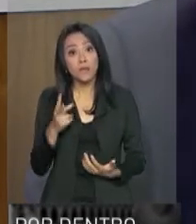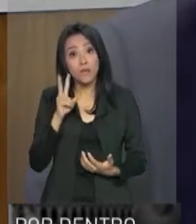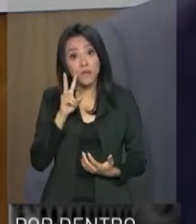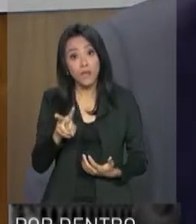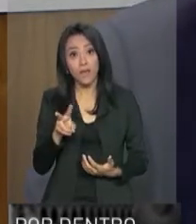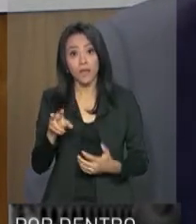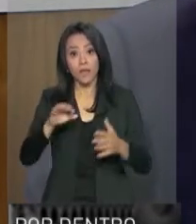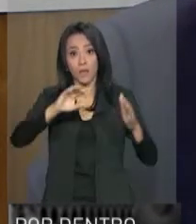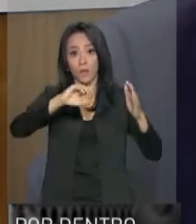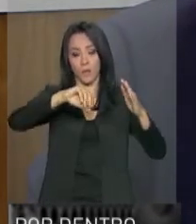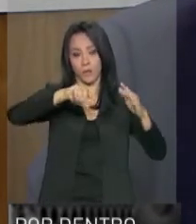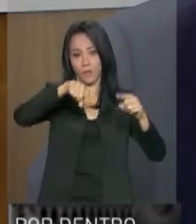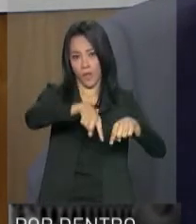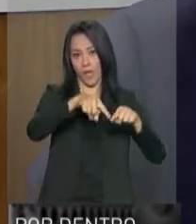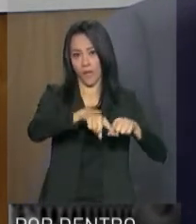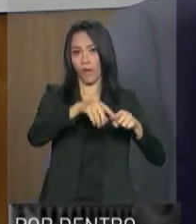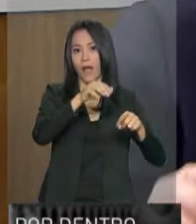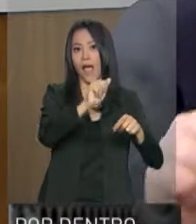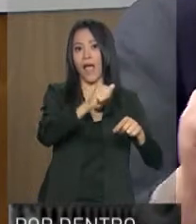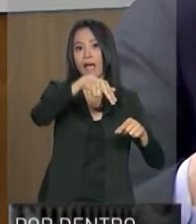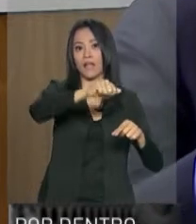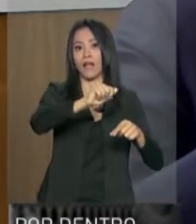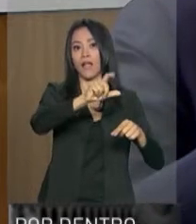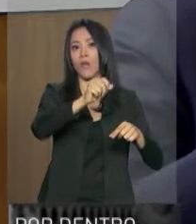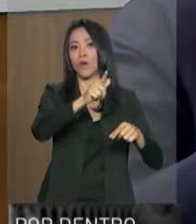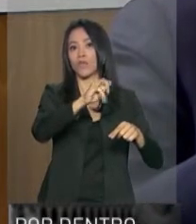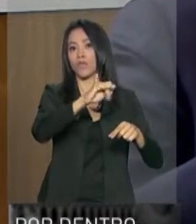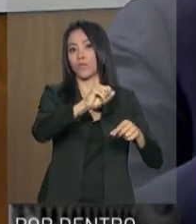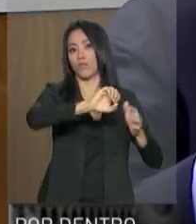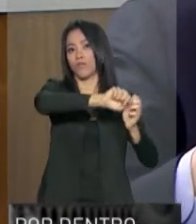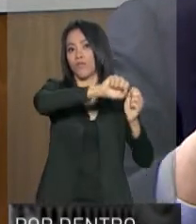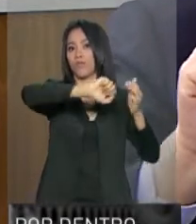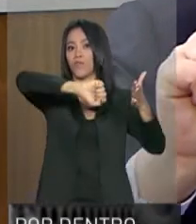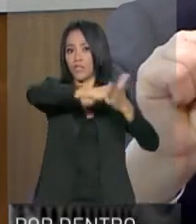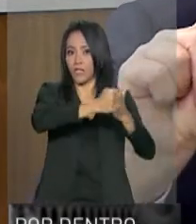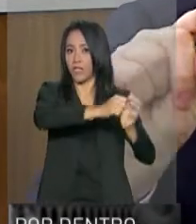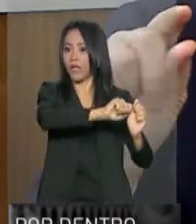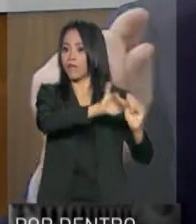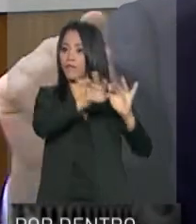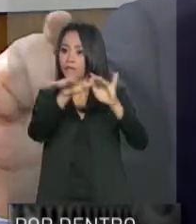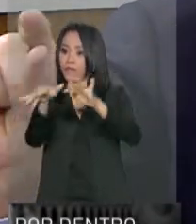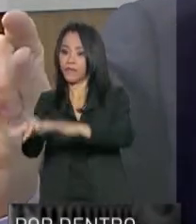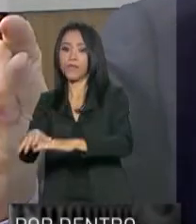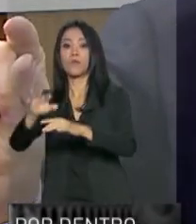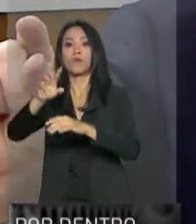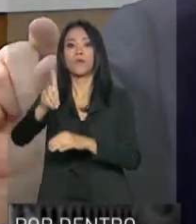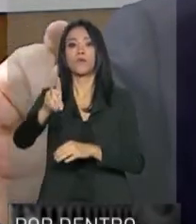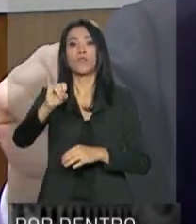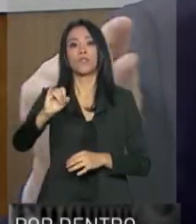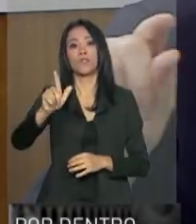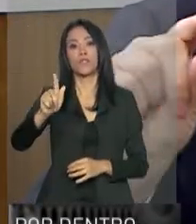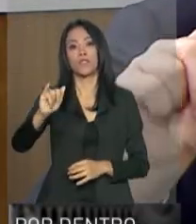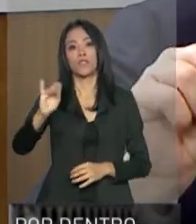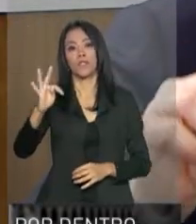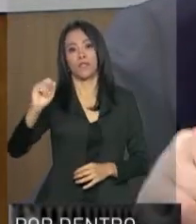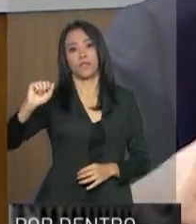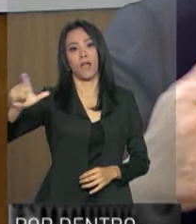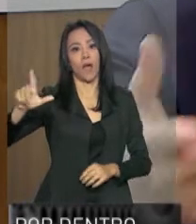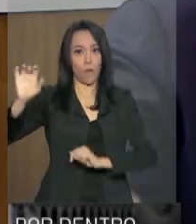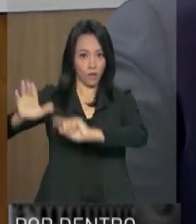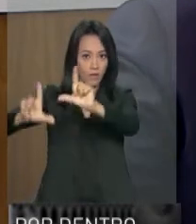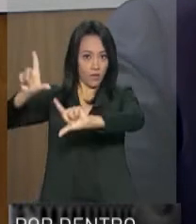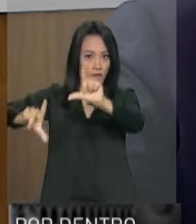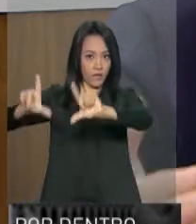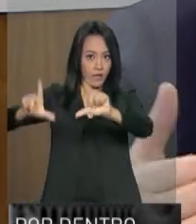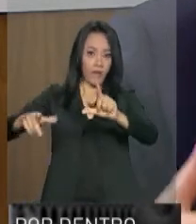do analógico digital nós temos a faixa de operação a freqüência que operavam as televisões